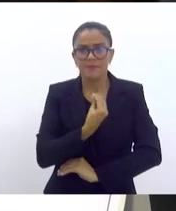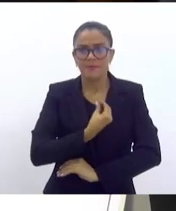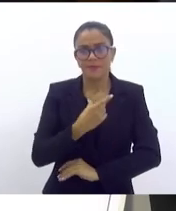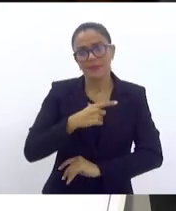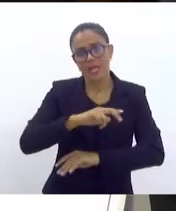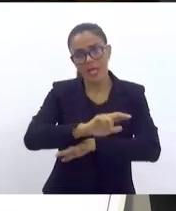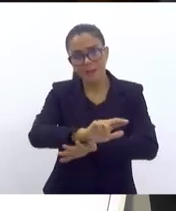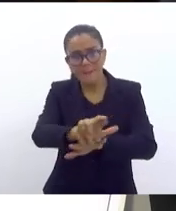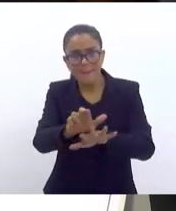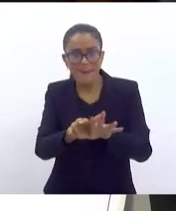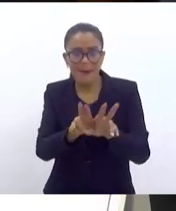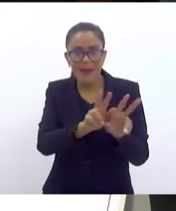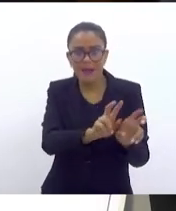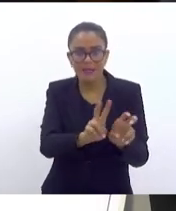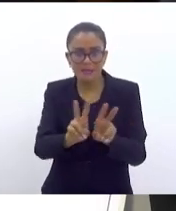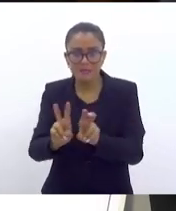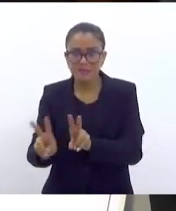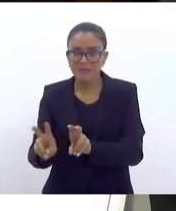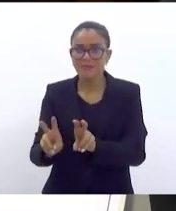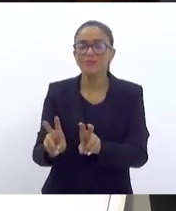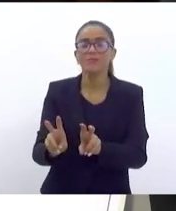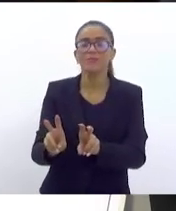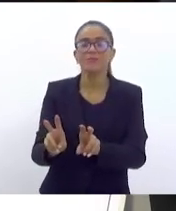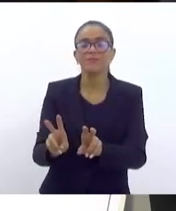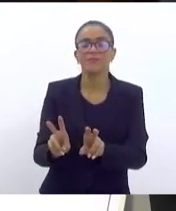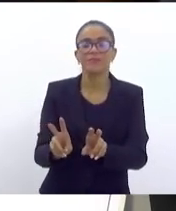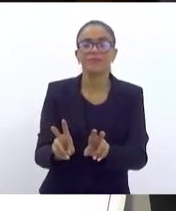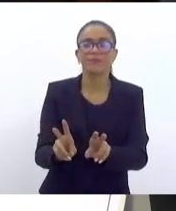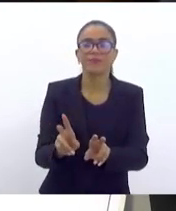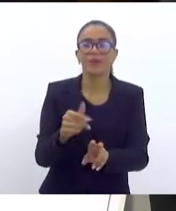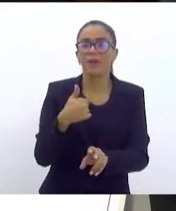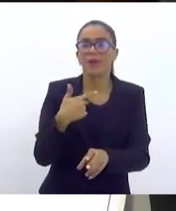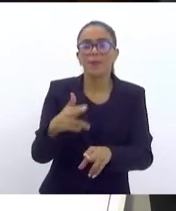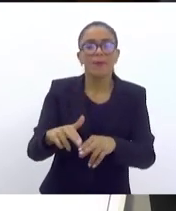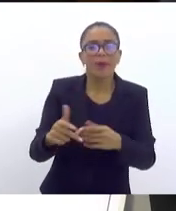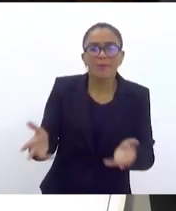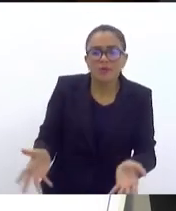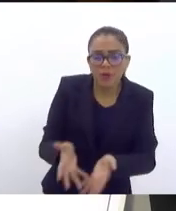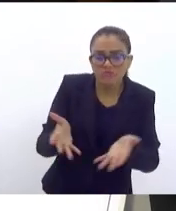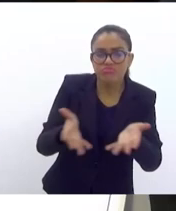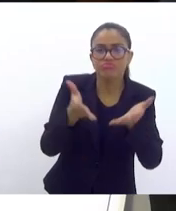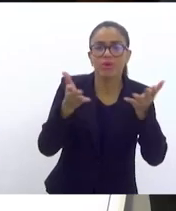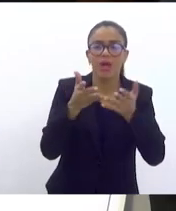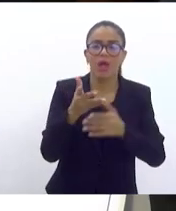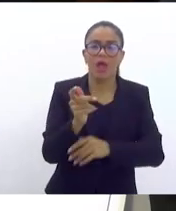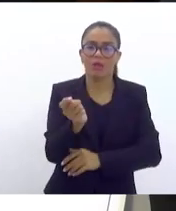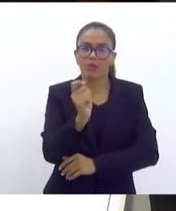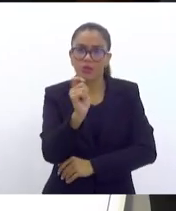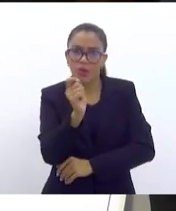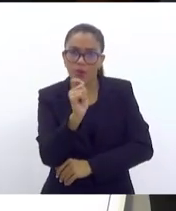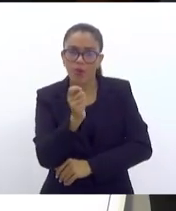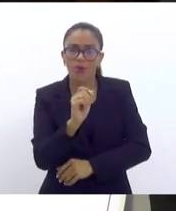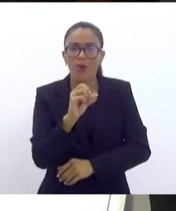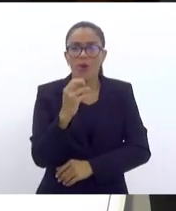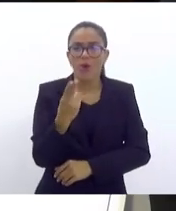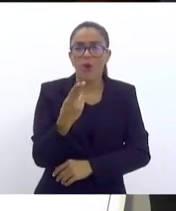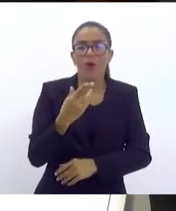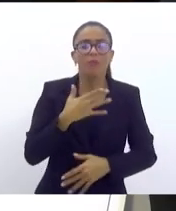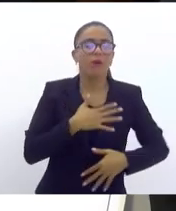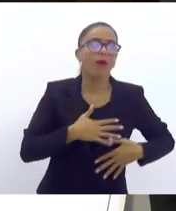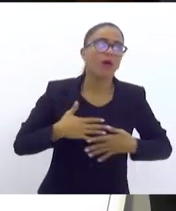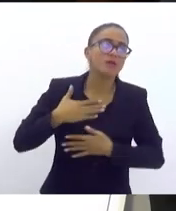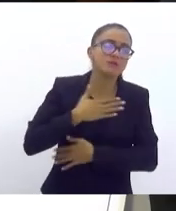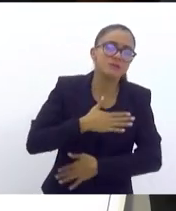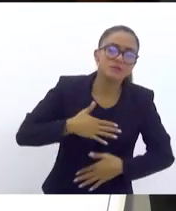multifadores da multiplicidade de causas que vão levar de vida usar drogas quer seja busca por prazer